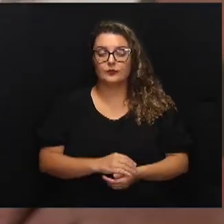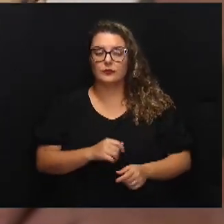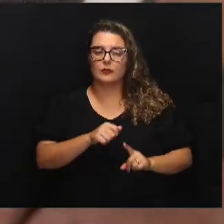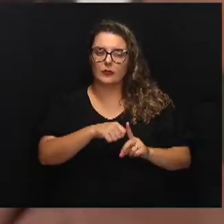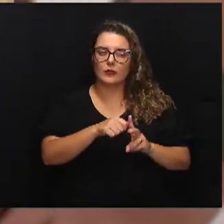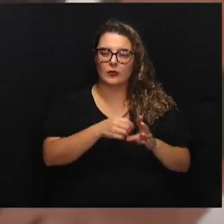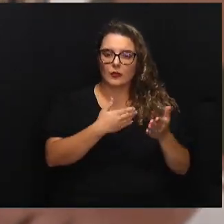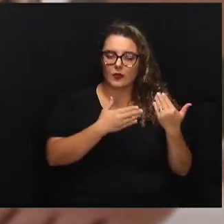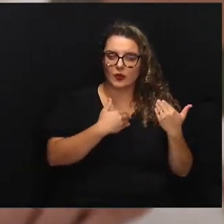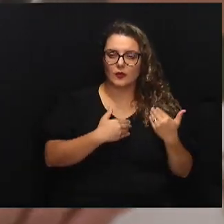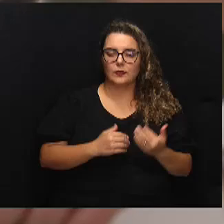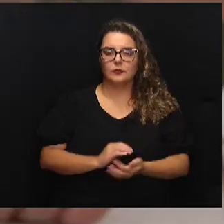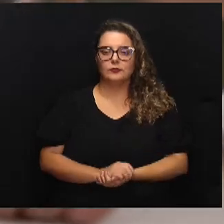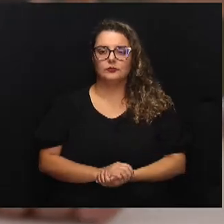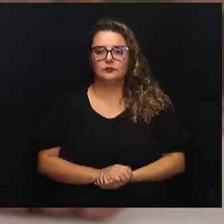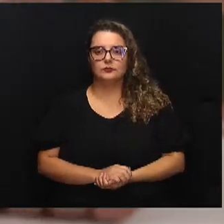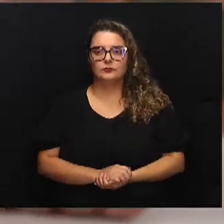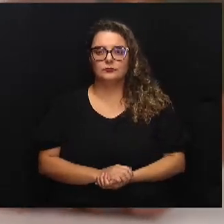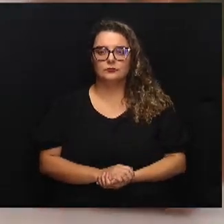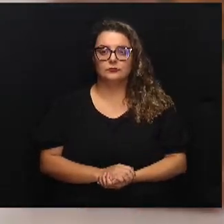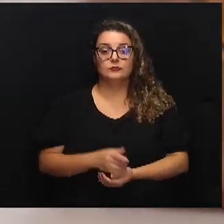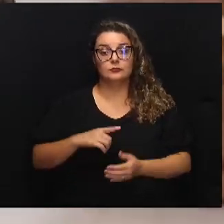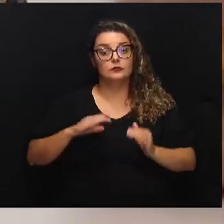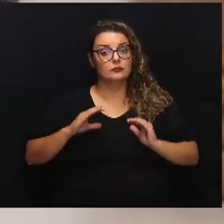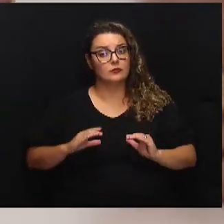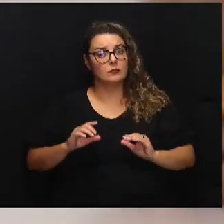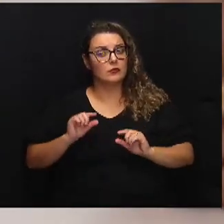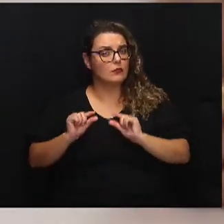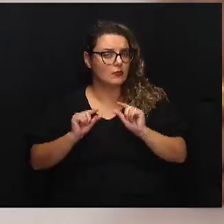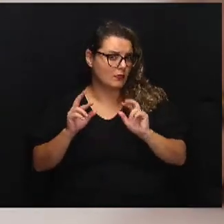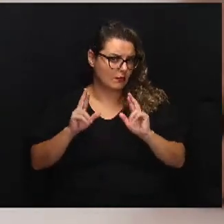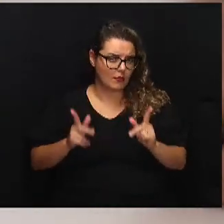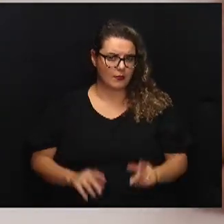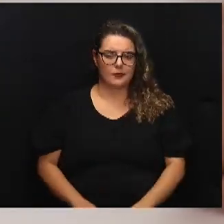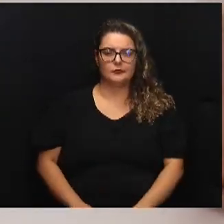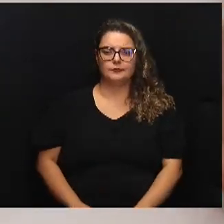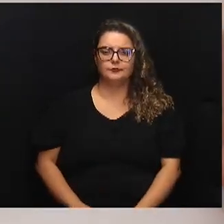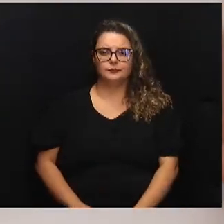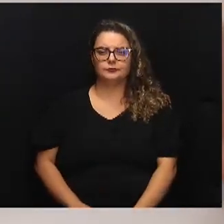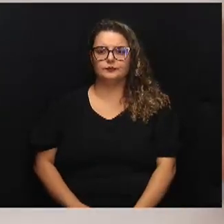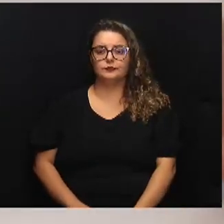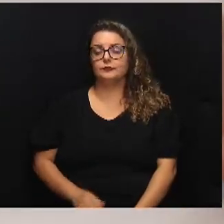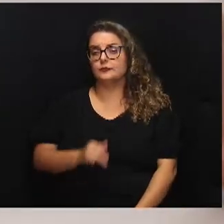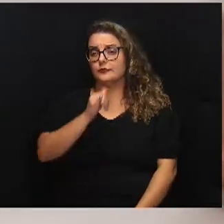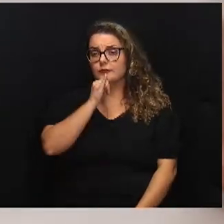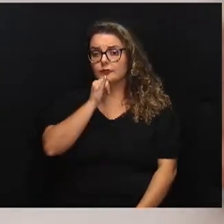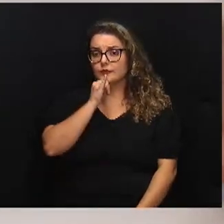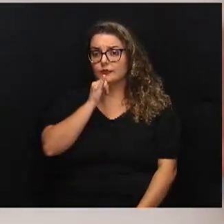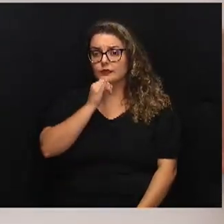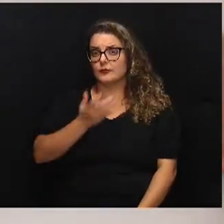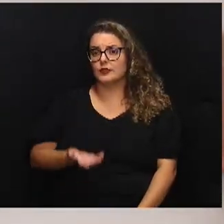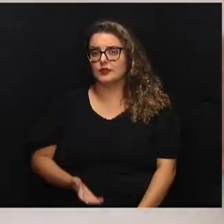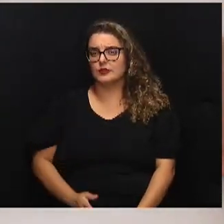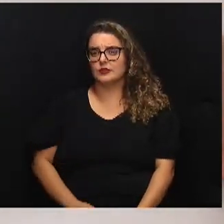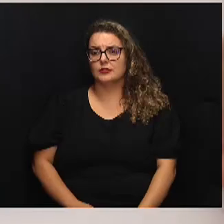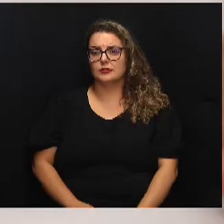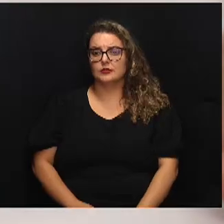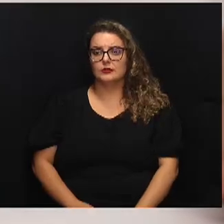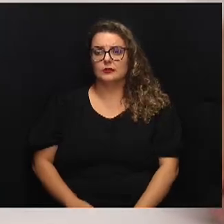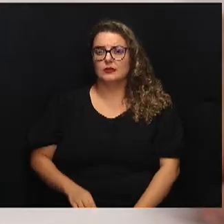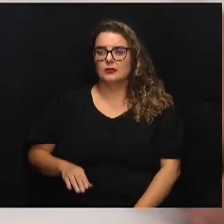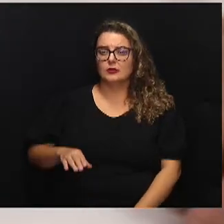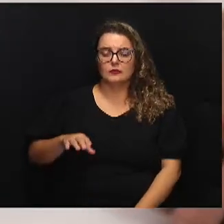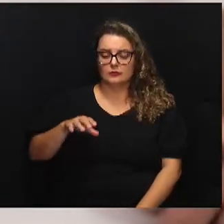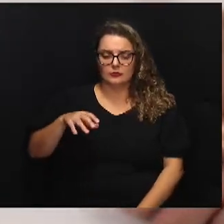né, a ter uns comportamentos um pouco diferentes, assim. Então, por exemplo, ficar latindo às vezes